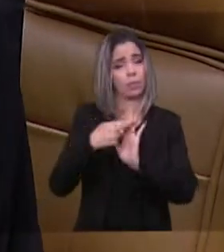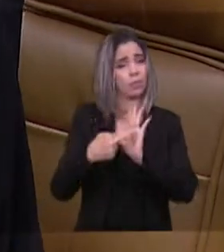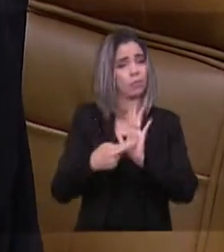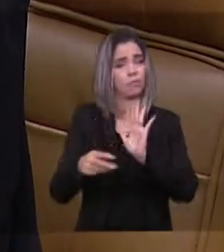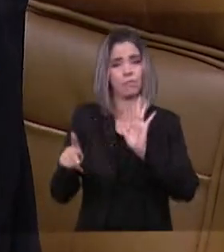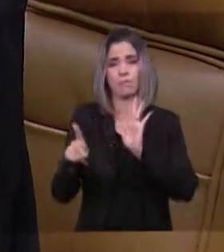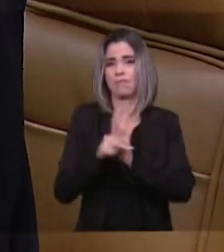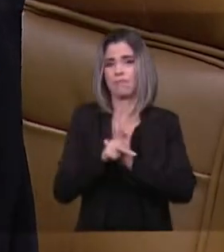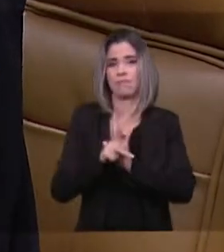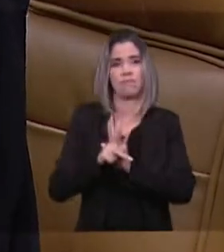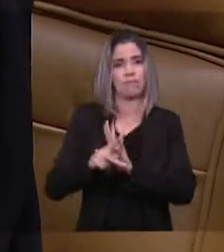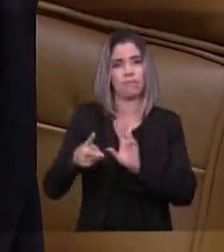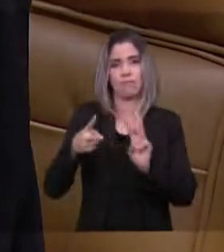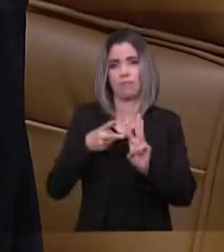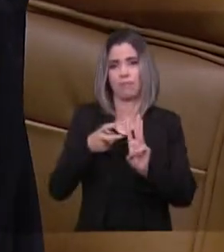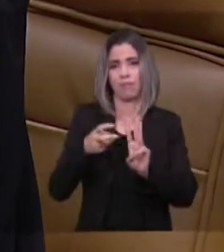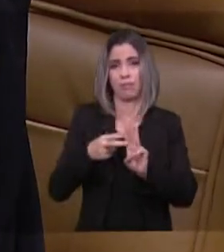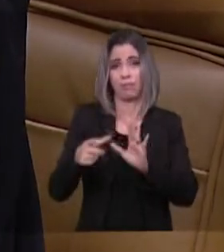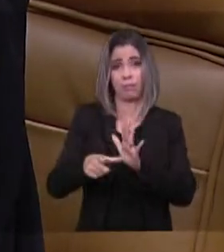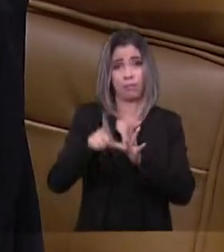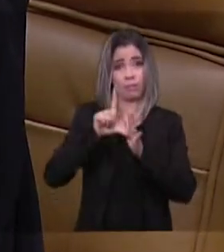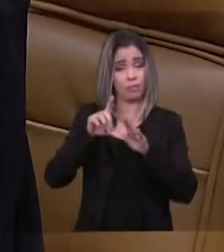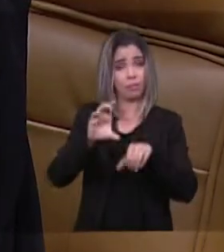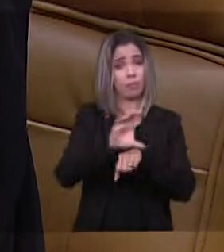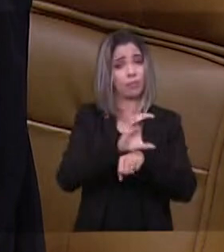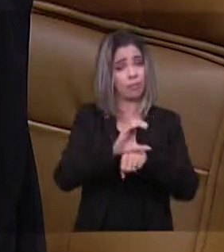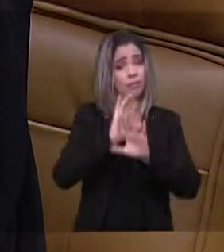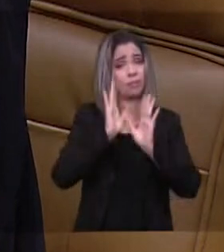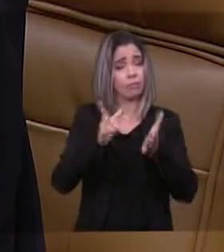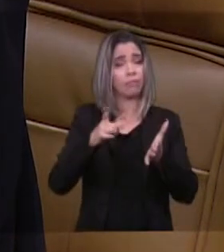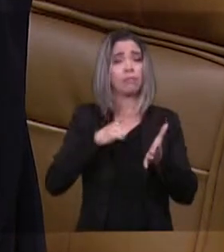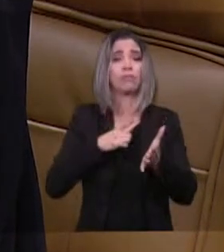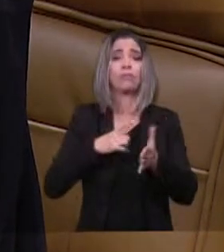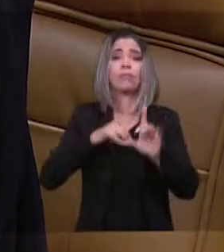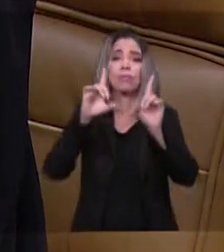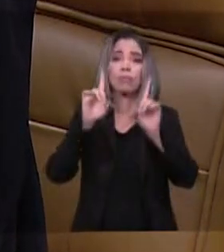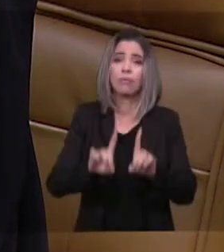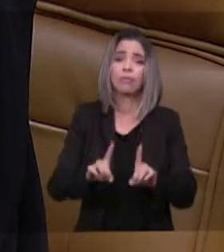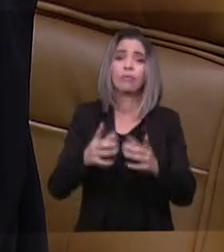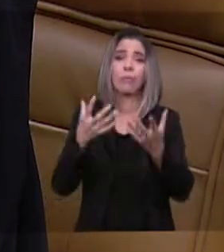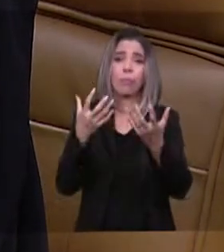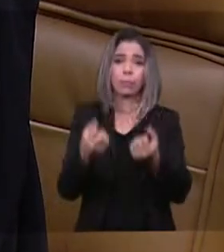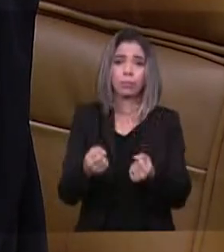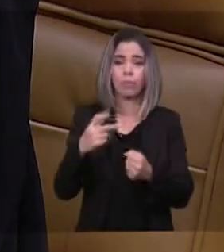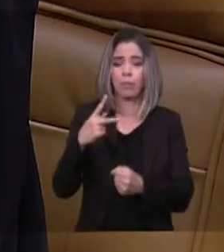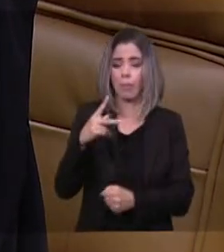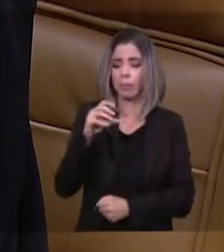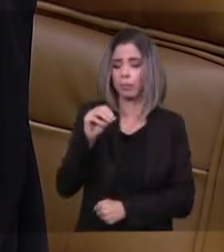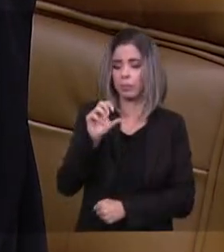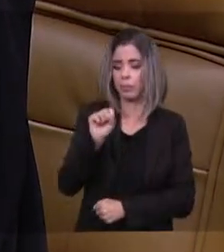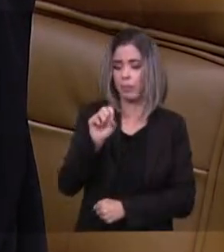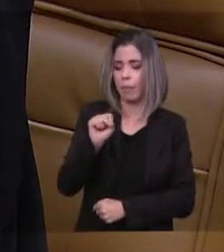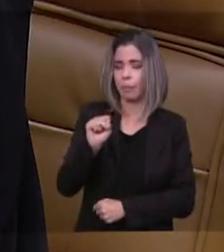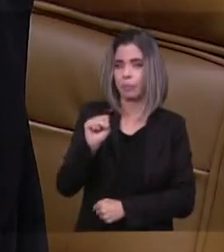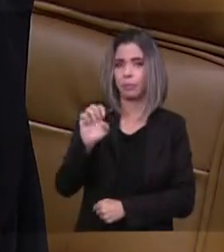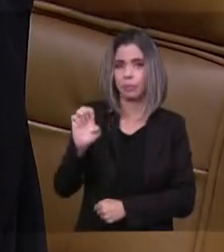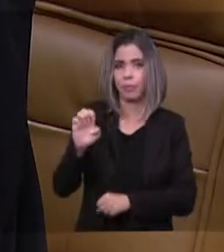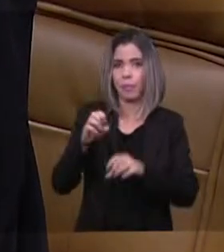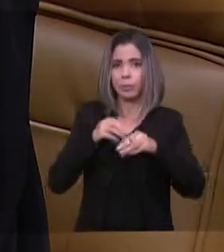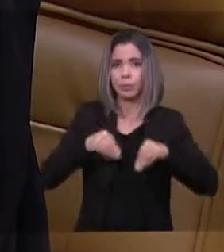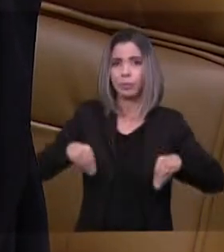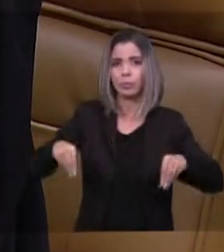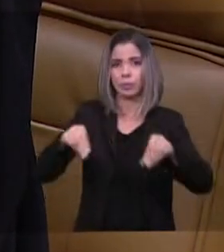Mesmo antes, a legislação constitucional já previa tais direitos. O reconhecimento de posse e domínio sobre as terras ocupadas pelas